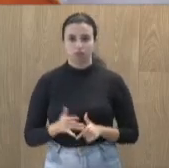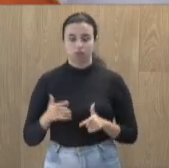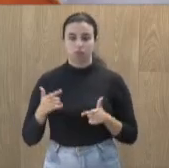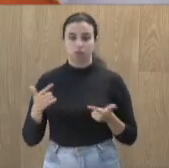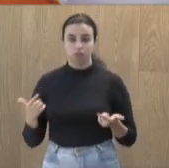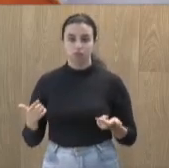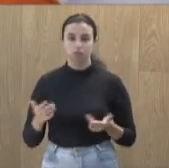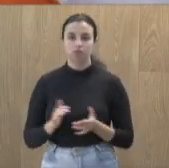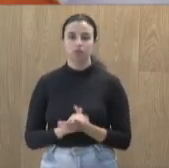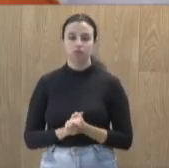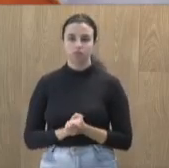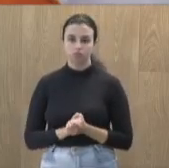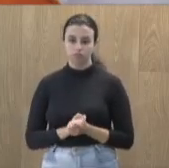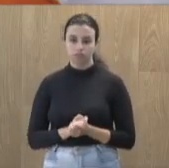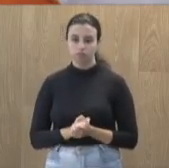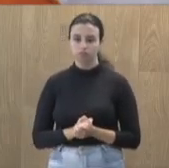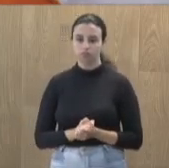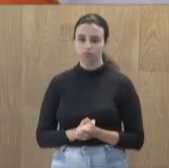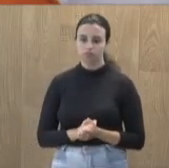Santa Bárbara e São Jerônimo.